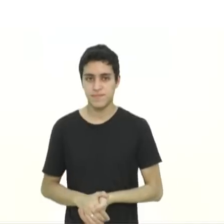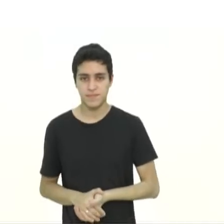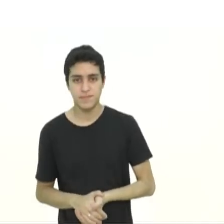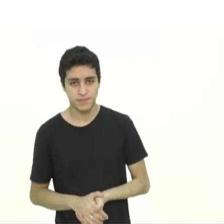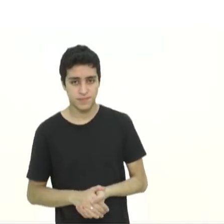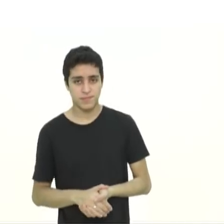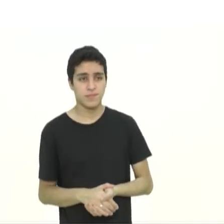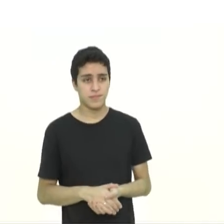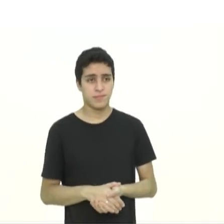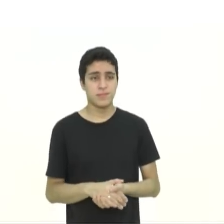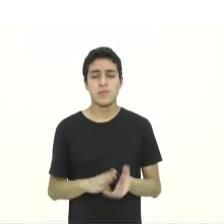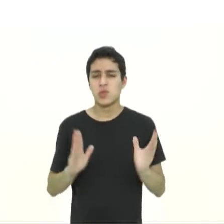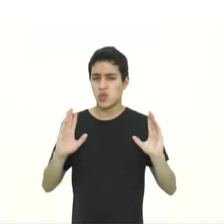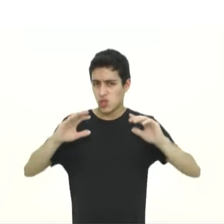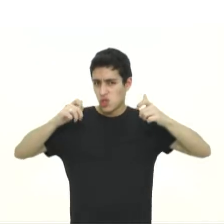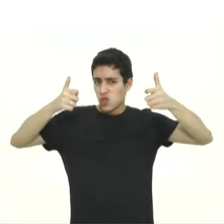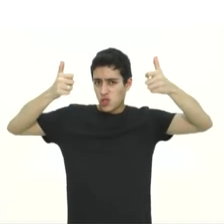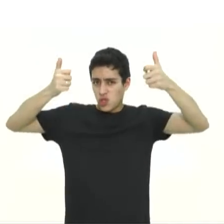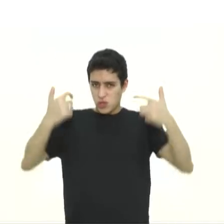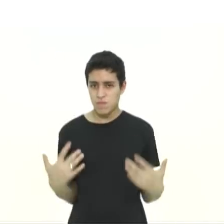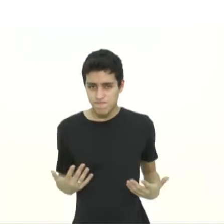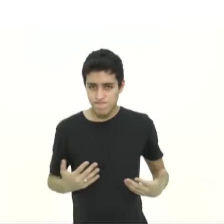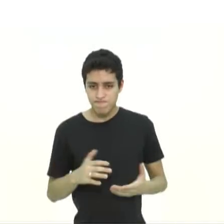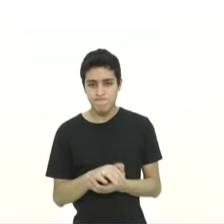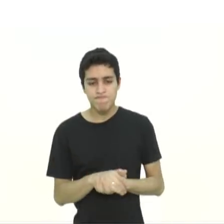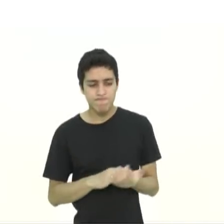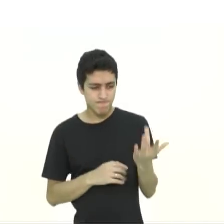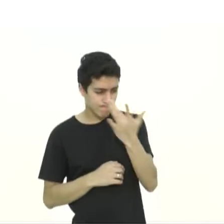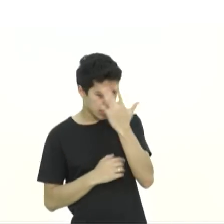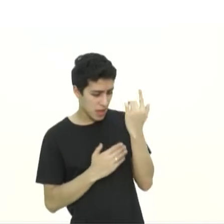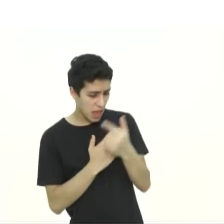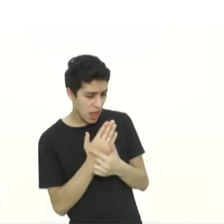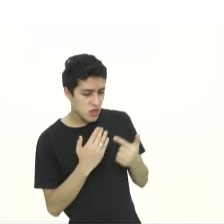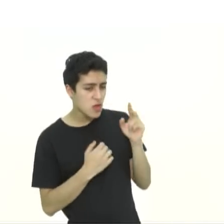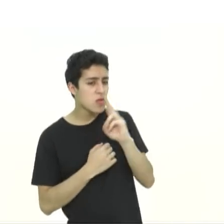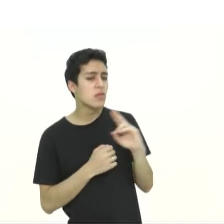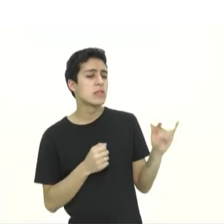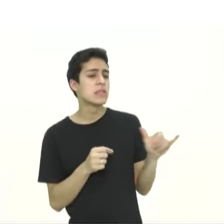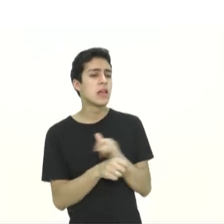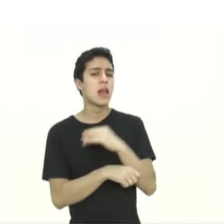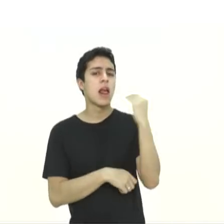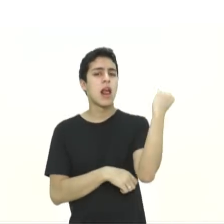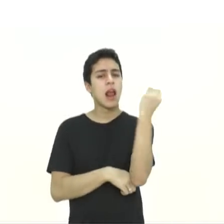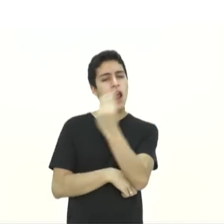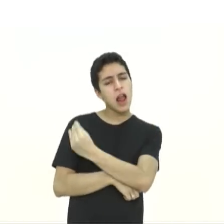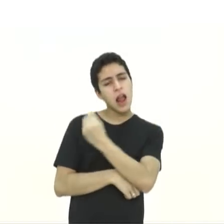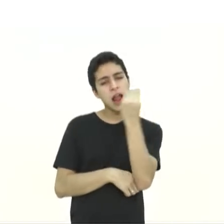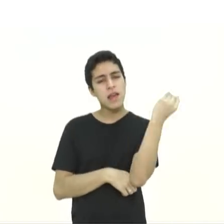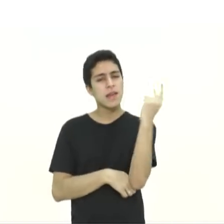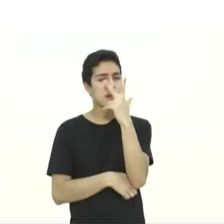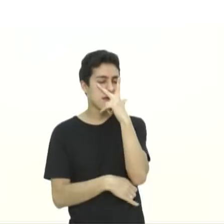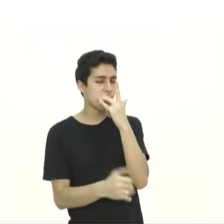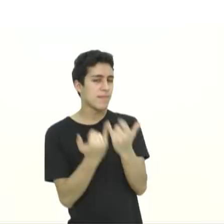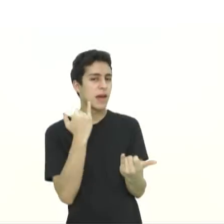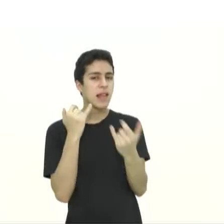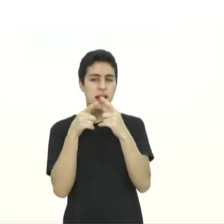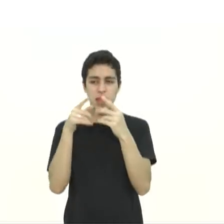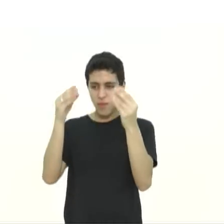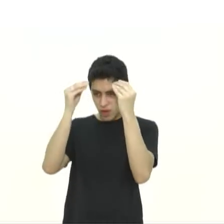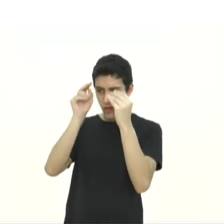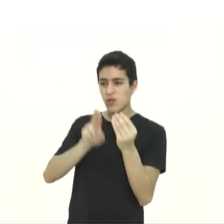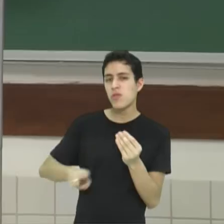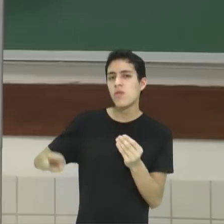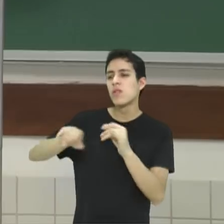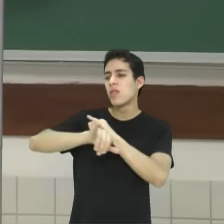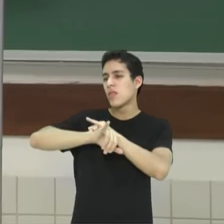No exemplo que citamos, o autor utiliza um recurso persuasivo que relembra a linguagem publicitária. Lembre